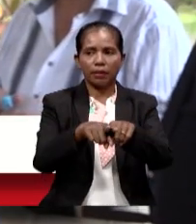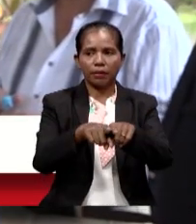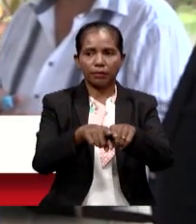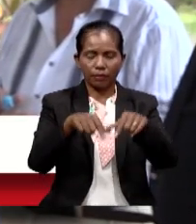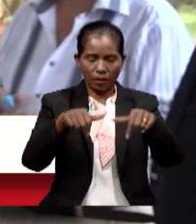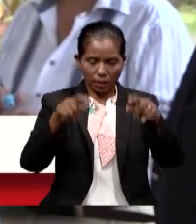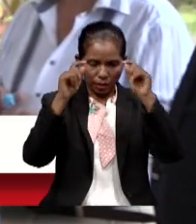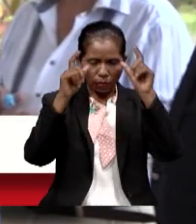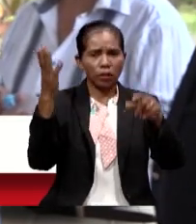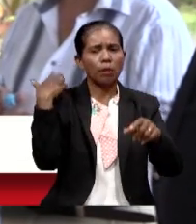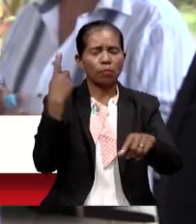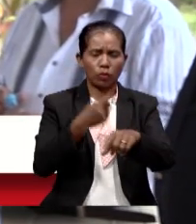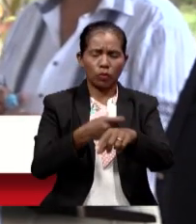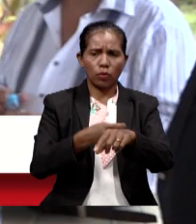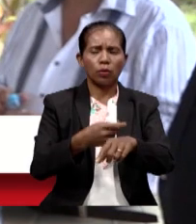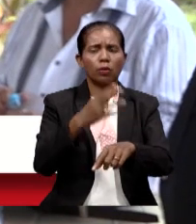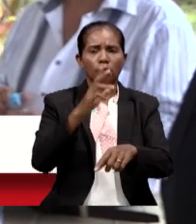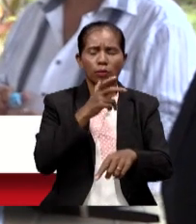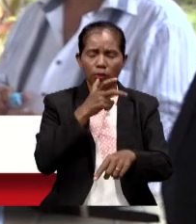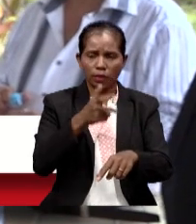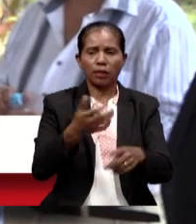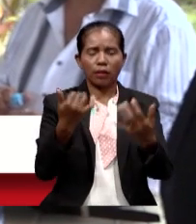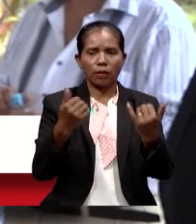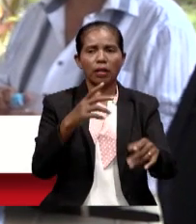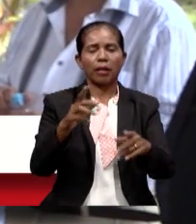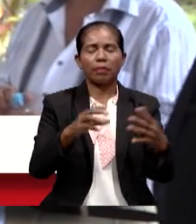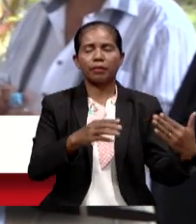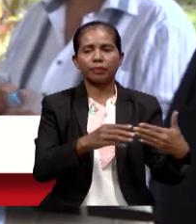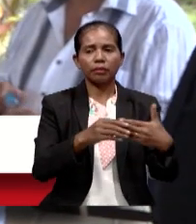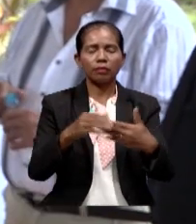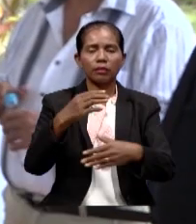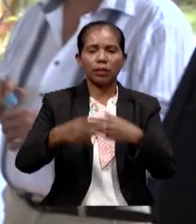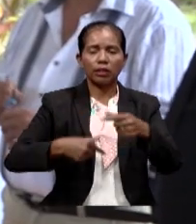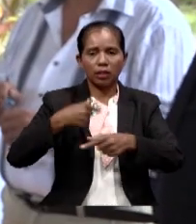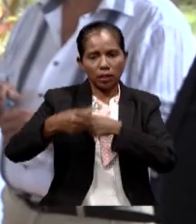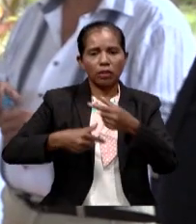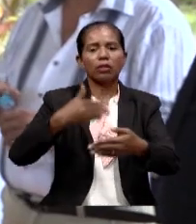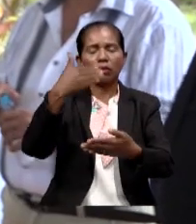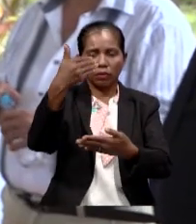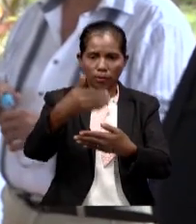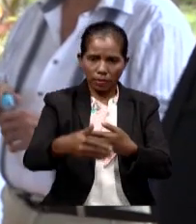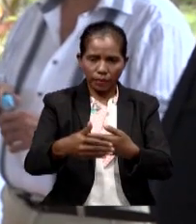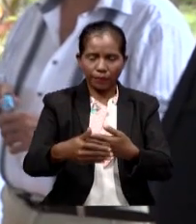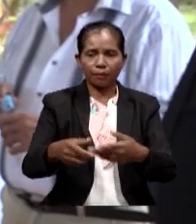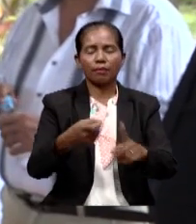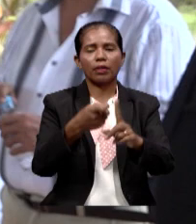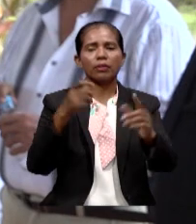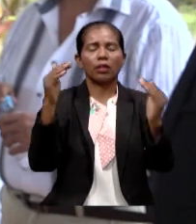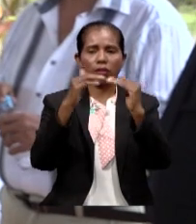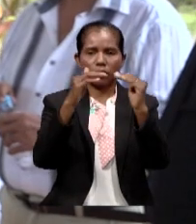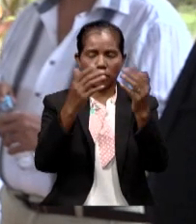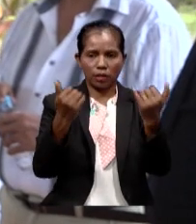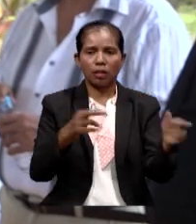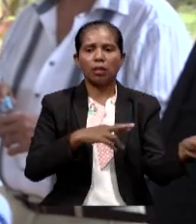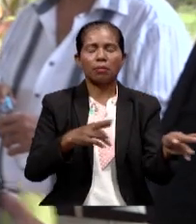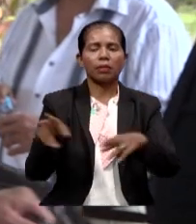Timor, desde tempo português e teona, agora a tene fundador ser na geração se turma e agora direção da Nelus Assembleia hoje. E pronto,